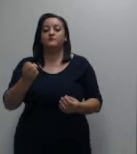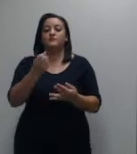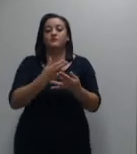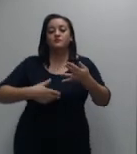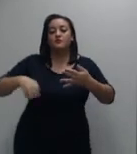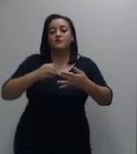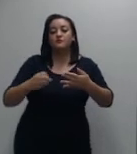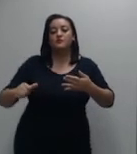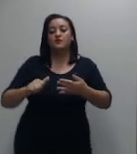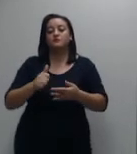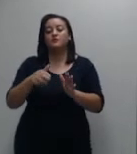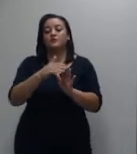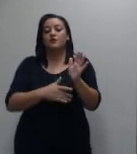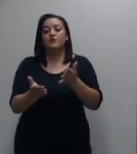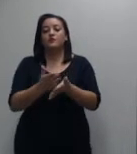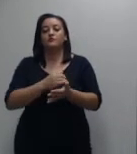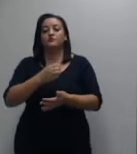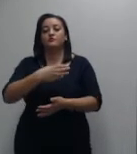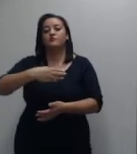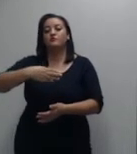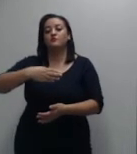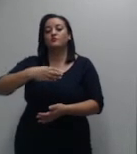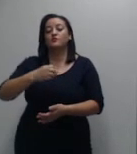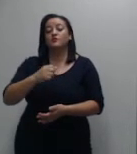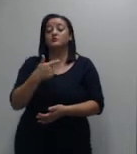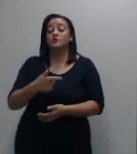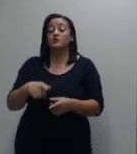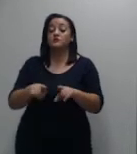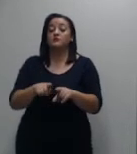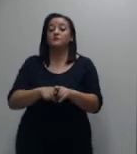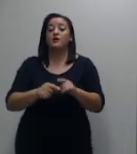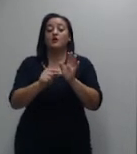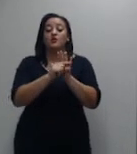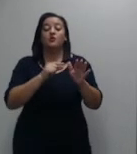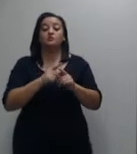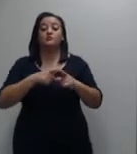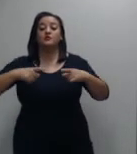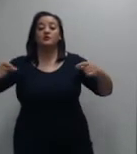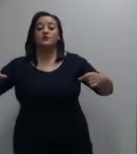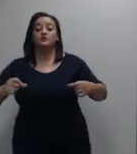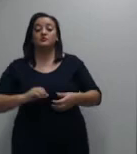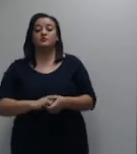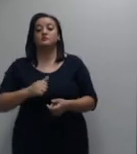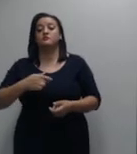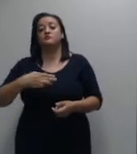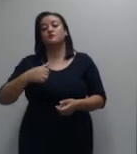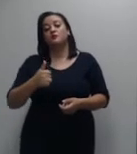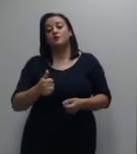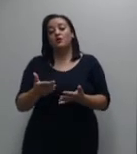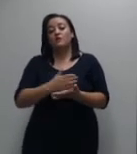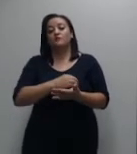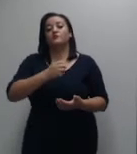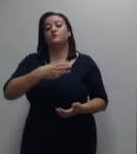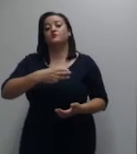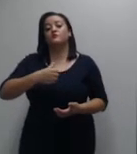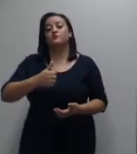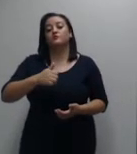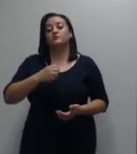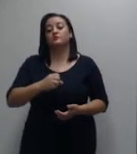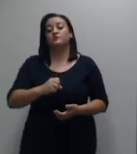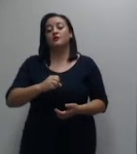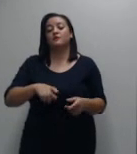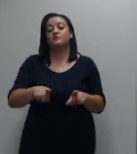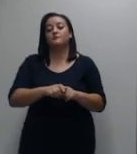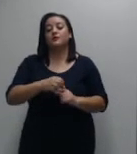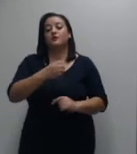está as folhas 402 bem como um trecho extenso do seu inteiro terror olha as 413 404